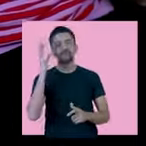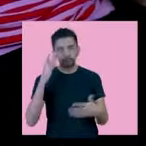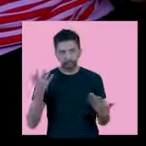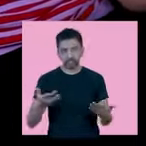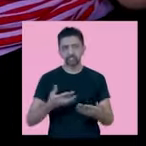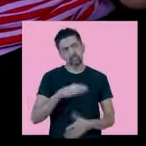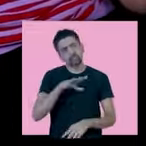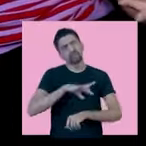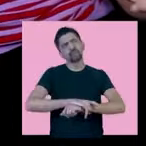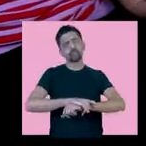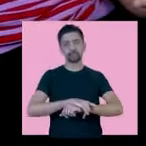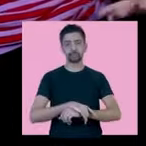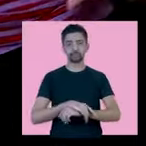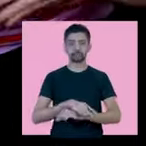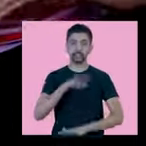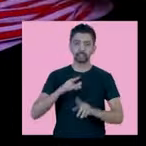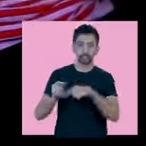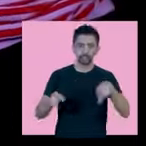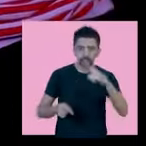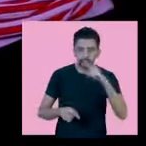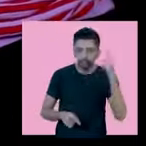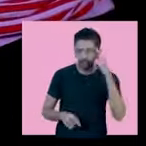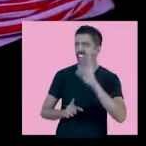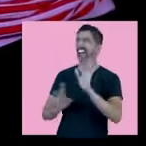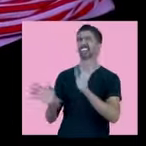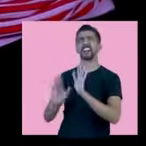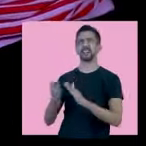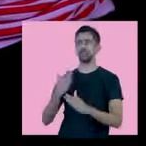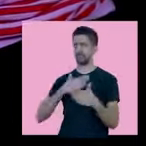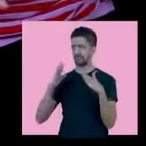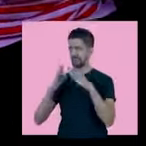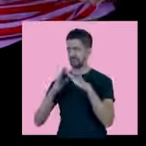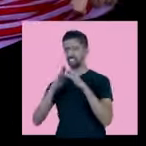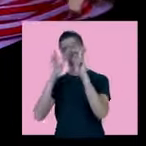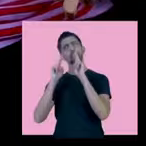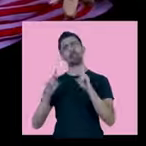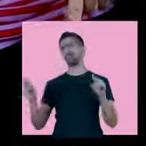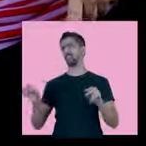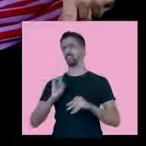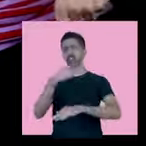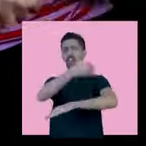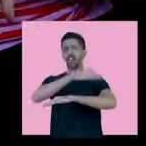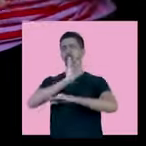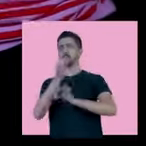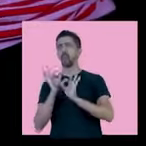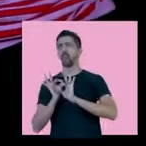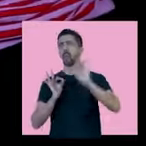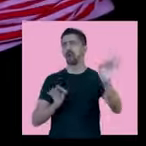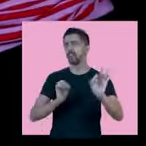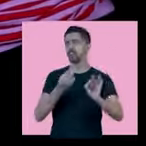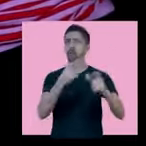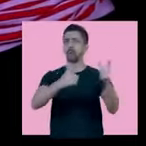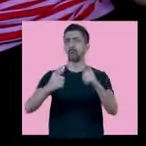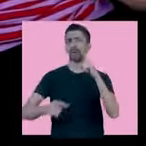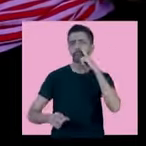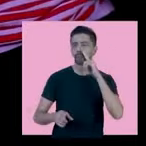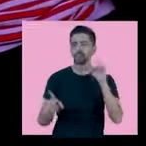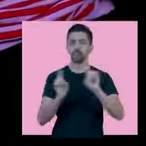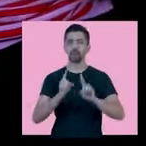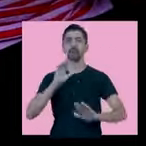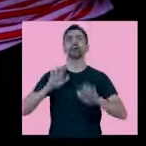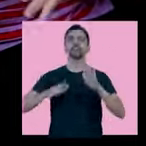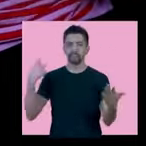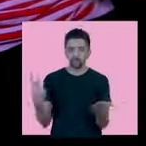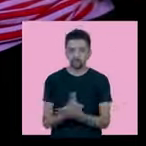de confiança da vítima. Diferente do que a gente tem no nosso imaginário, de pensar que isso vai acontecer na rua ou em algum lugar inseguro,